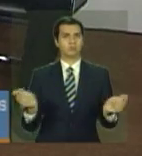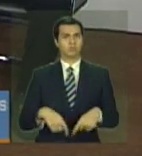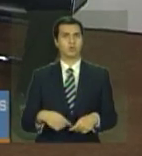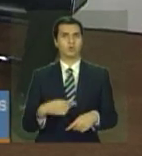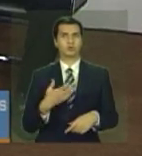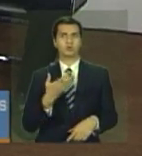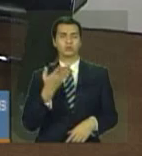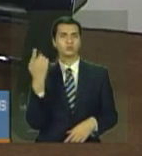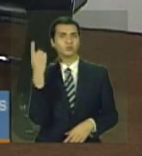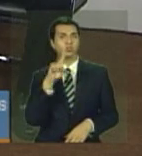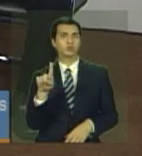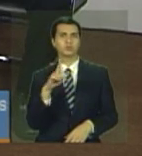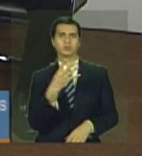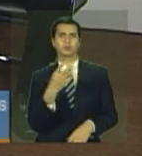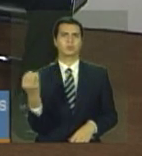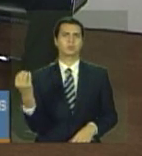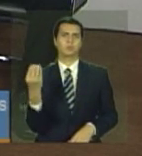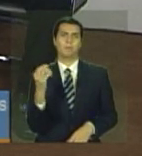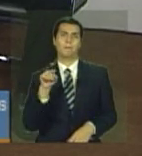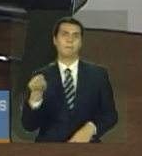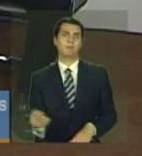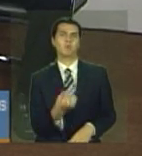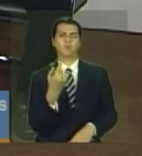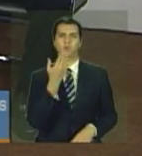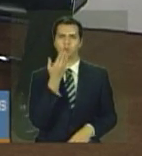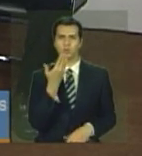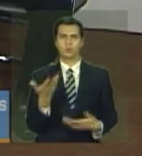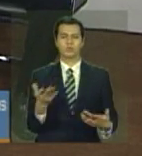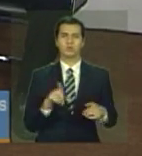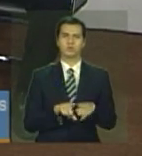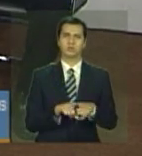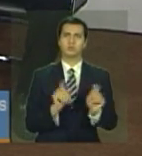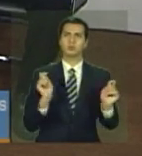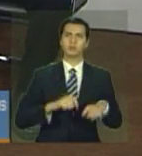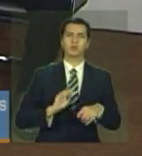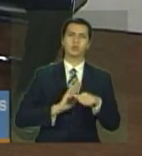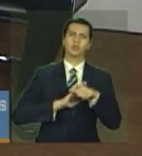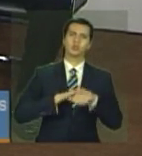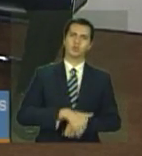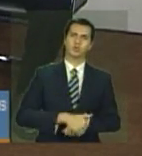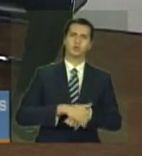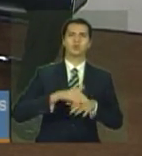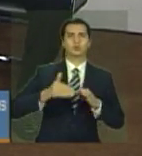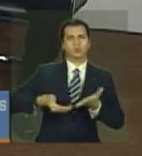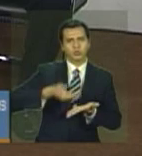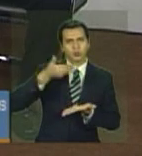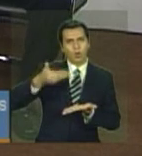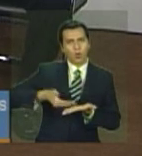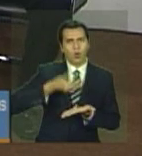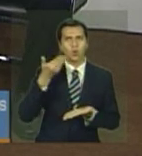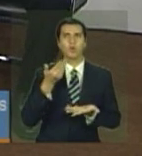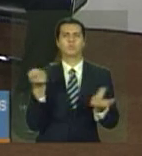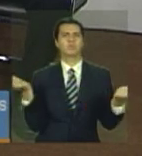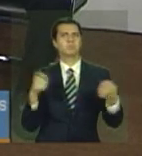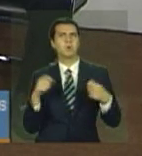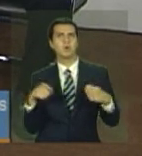um equipamento que pode servir um café da manhã, que a gente pode servir uma sopa à noite, né? Os restaurantes populares, que nós saímos também aí